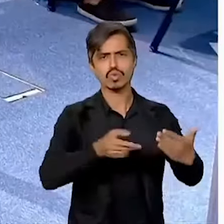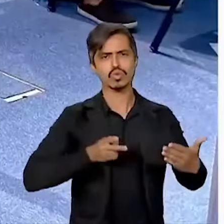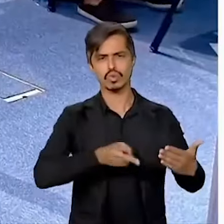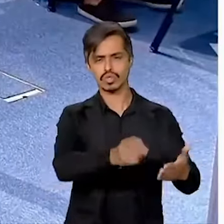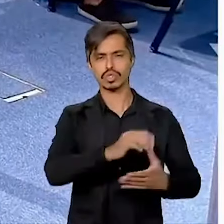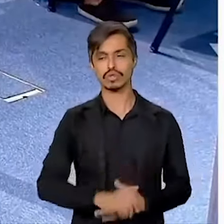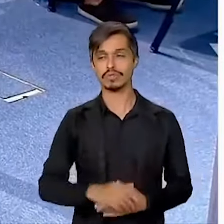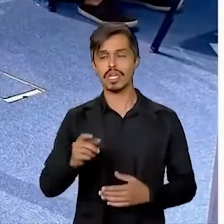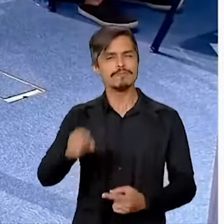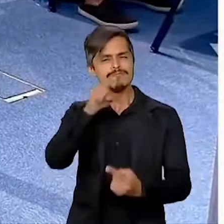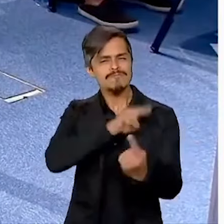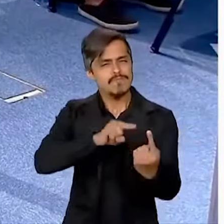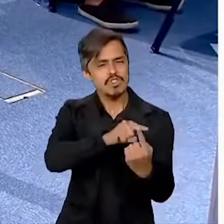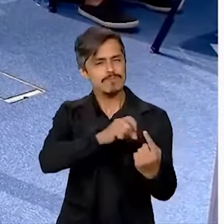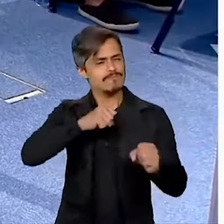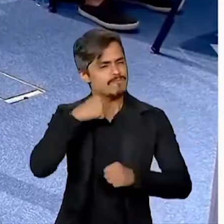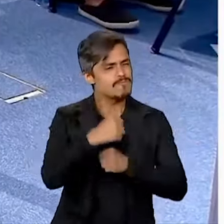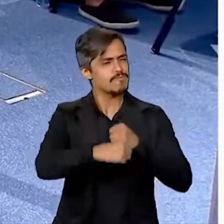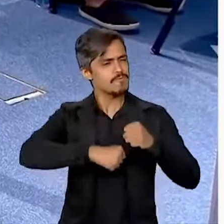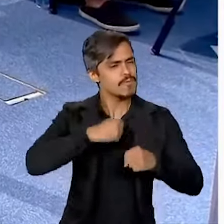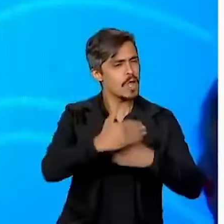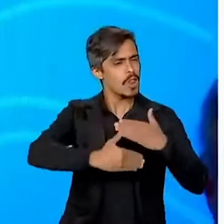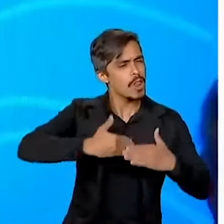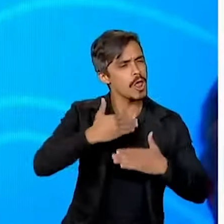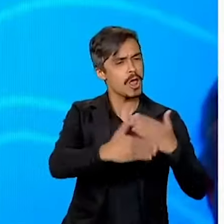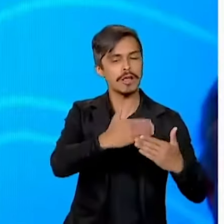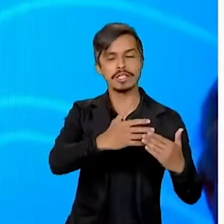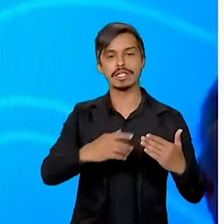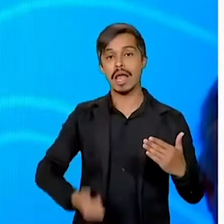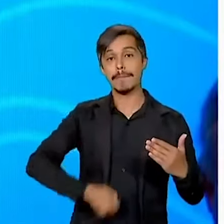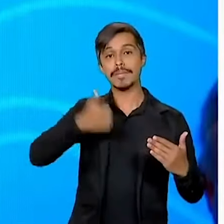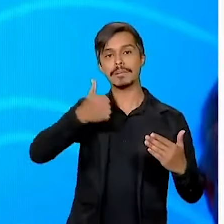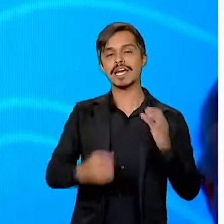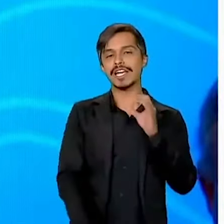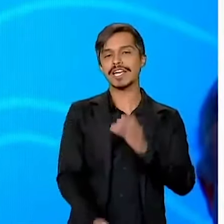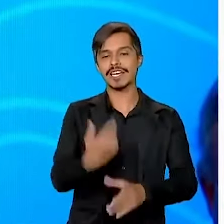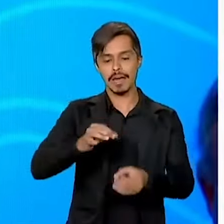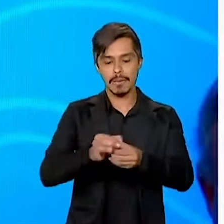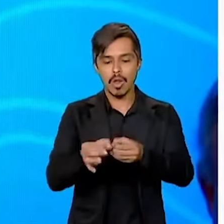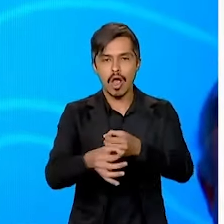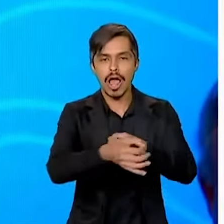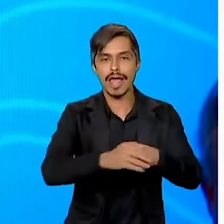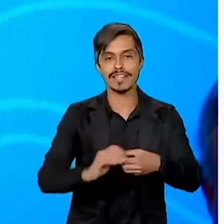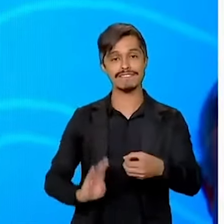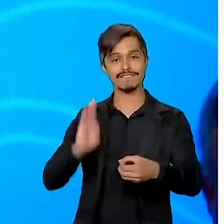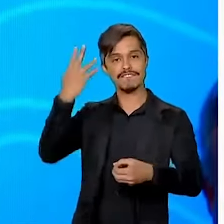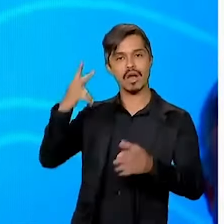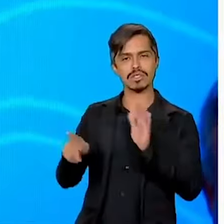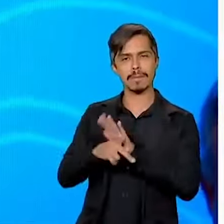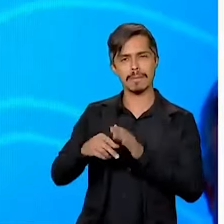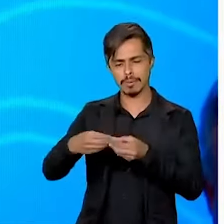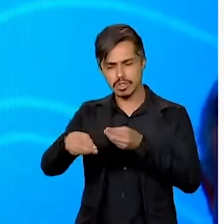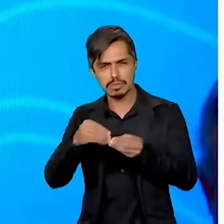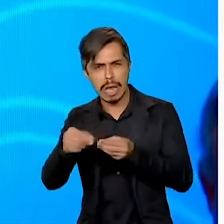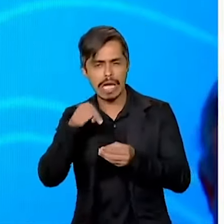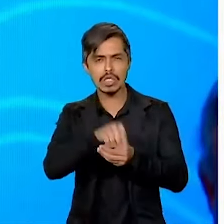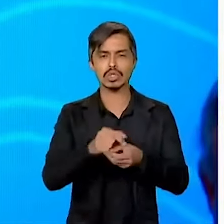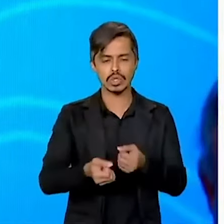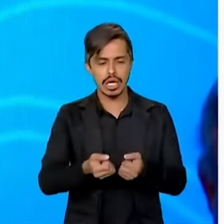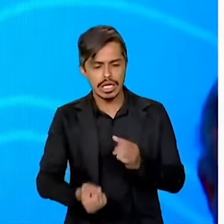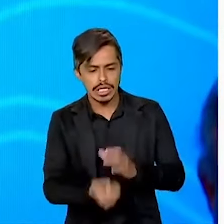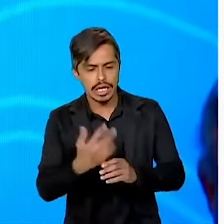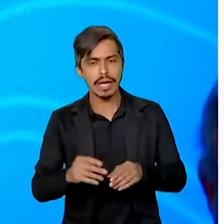esta fábrica, a primeira no mundo a produzir moléculas sintéticas destinadas ao tratamento de obesidade